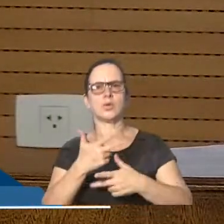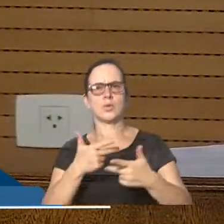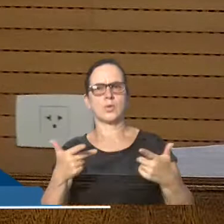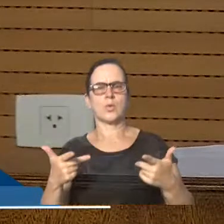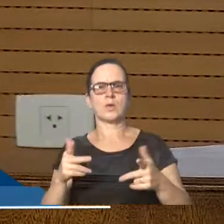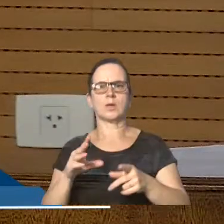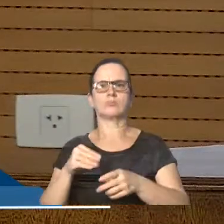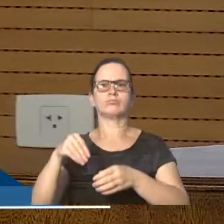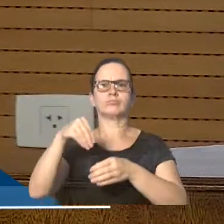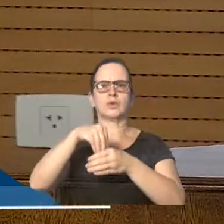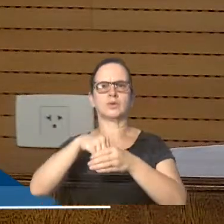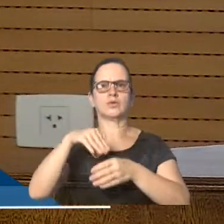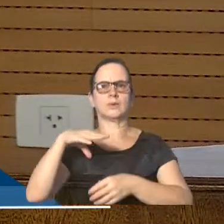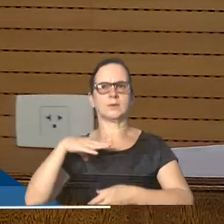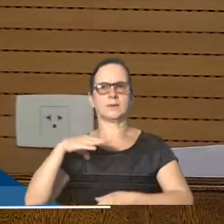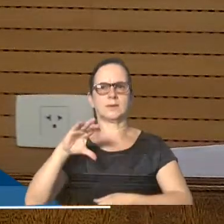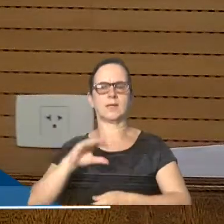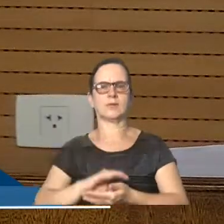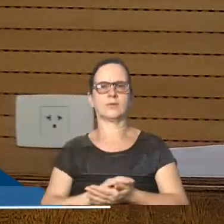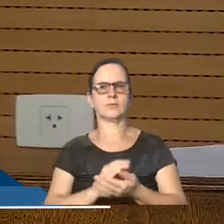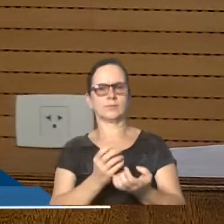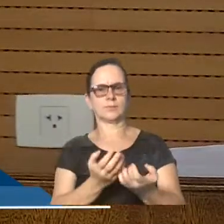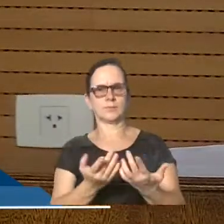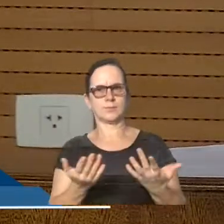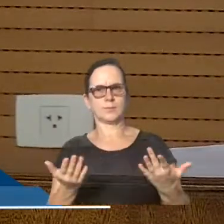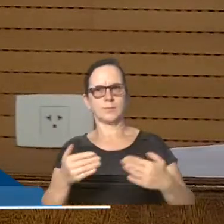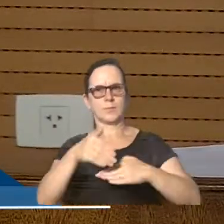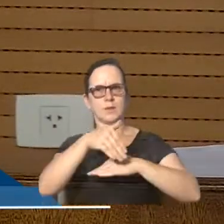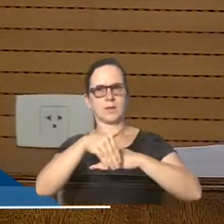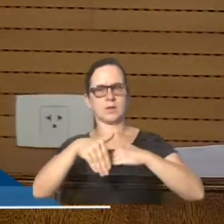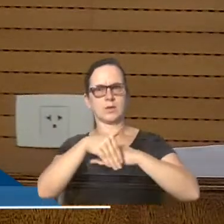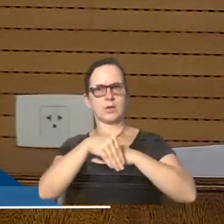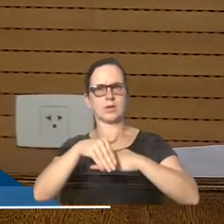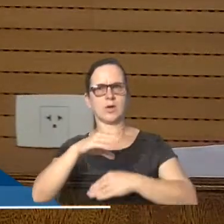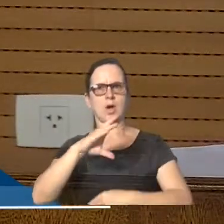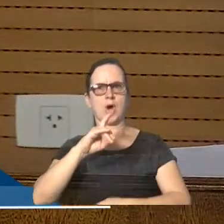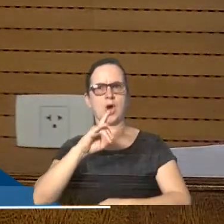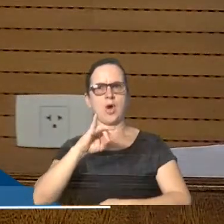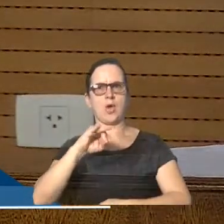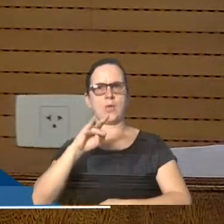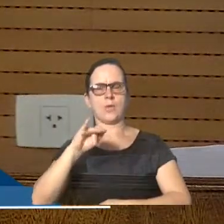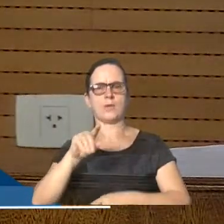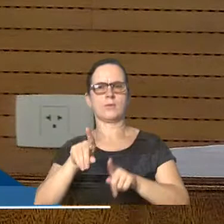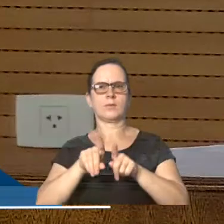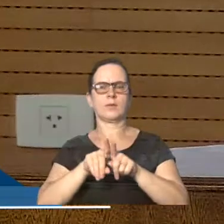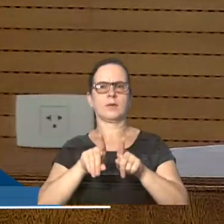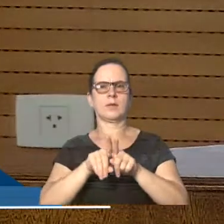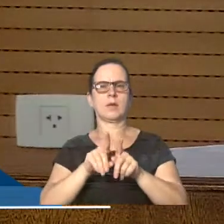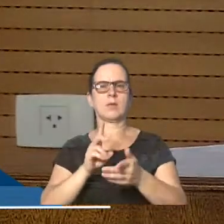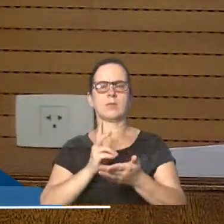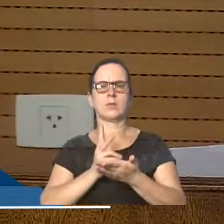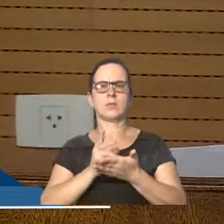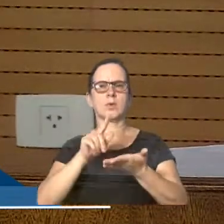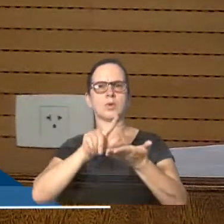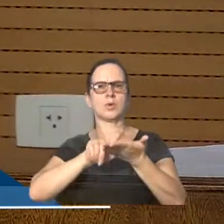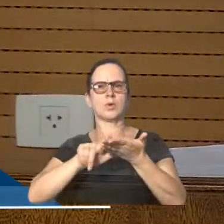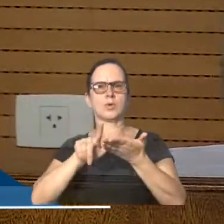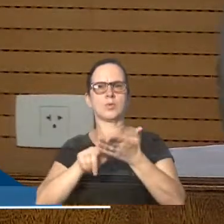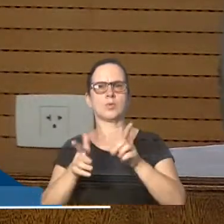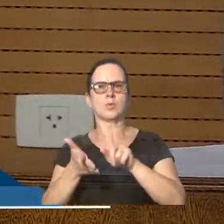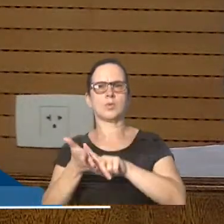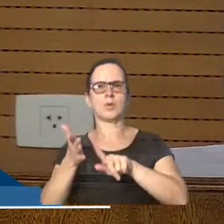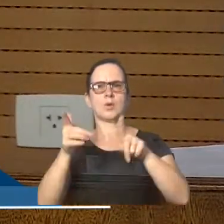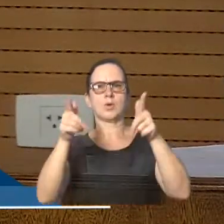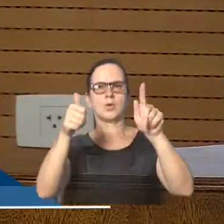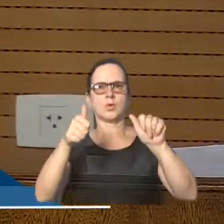na cidade. Roçagem nas ruas do Jardim Costa Silva. Manutenção periódica do monumento